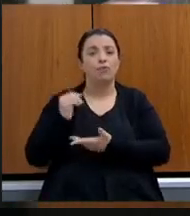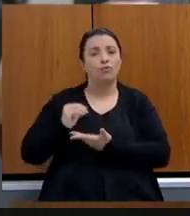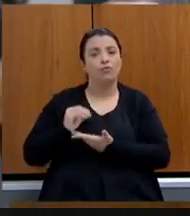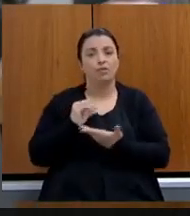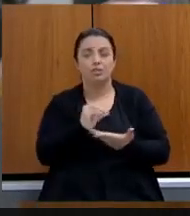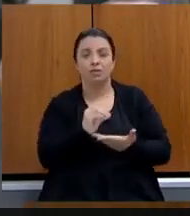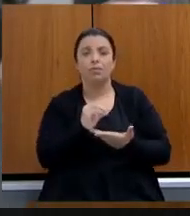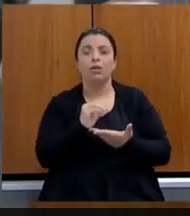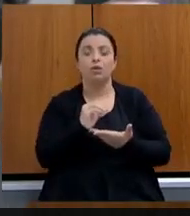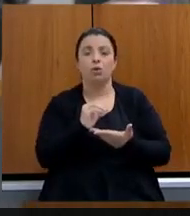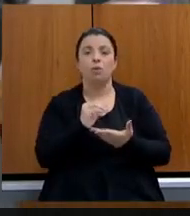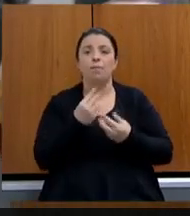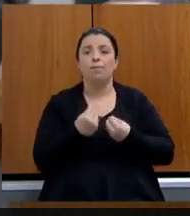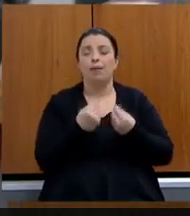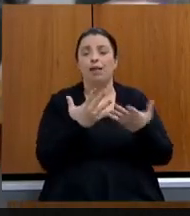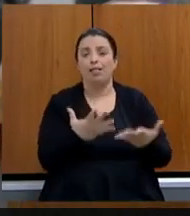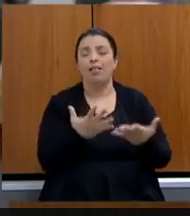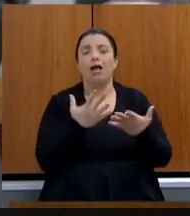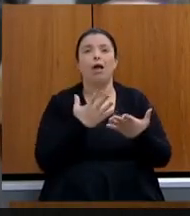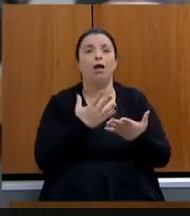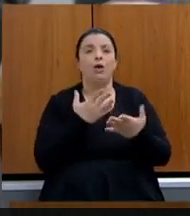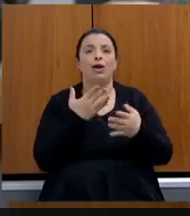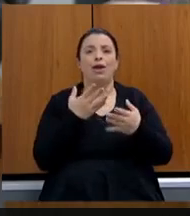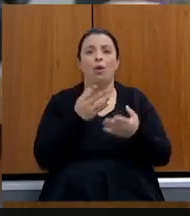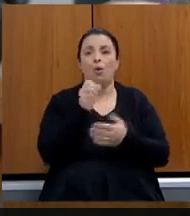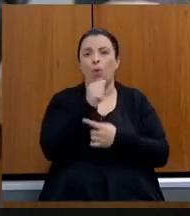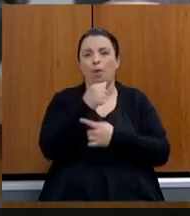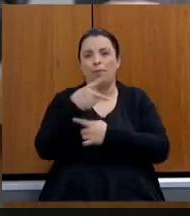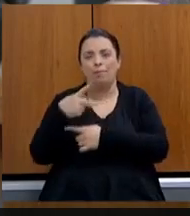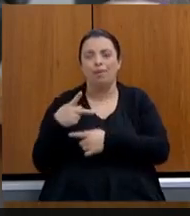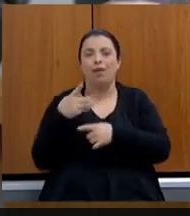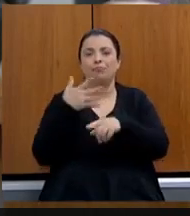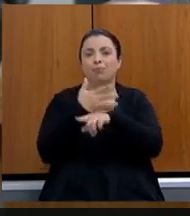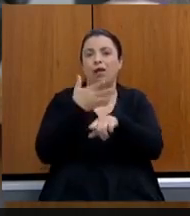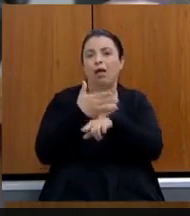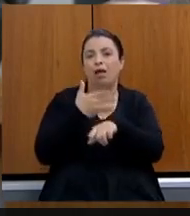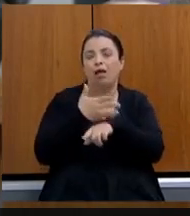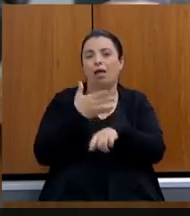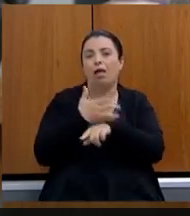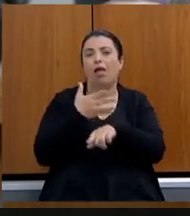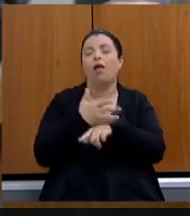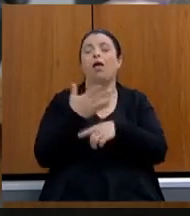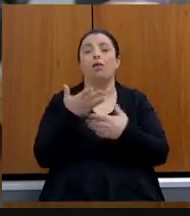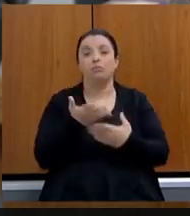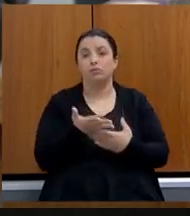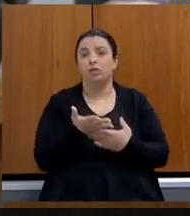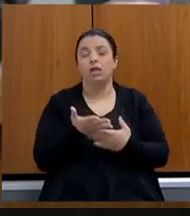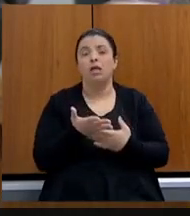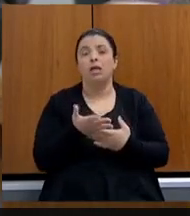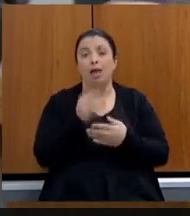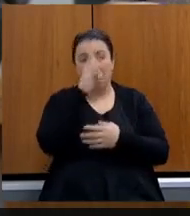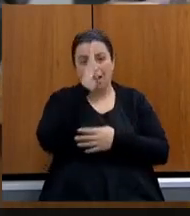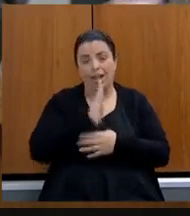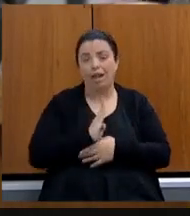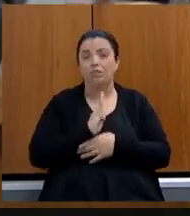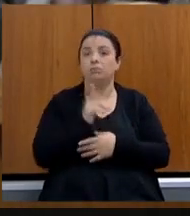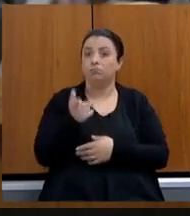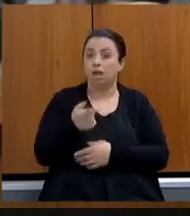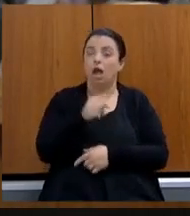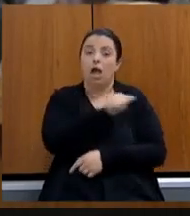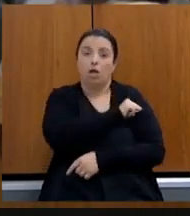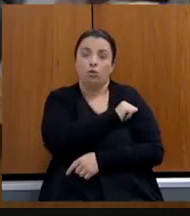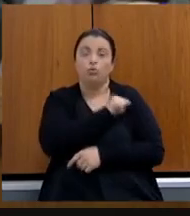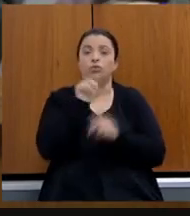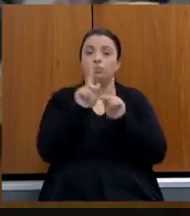da navegação internamente ao aplicativo é conexão escola tanto para estudantes como para